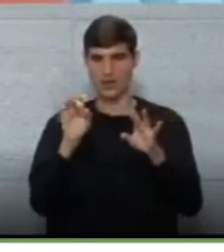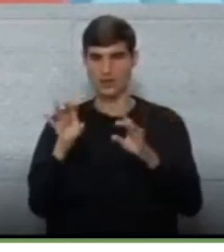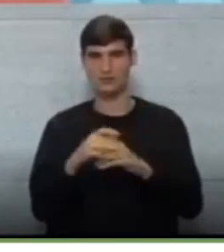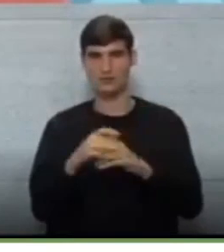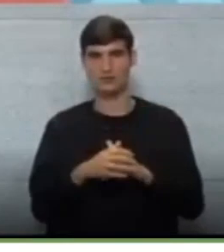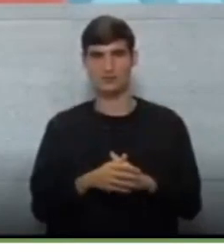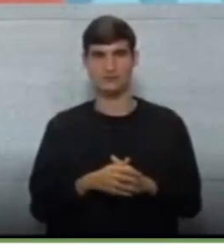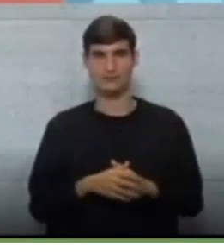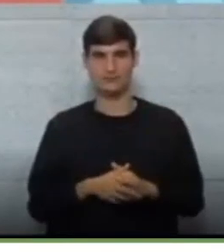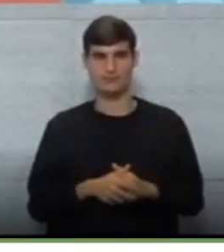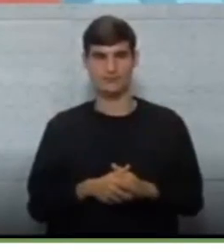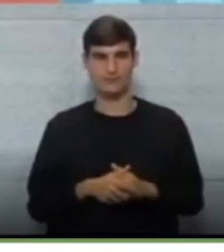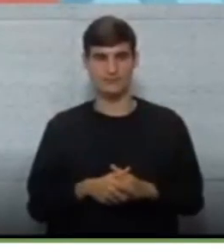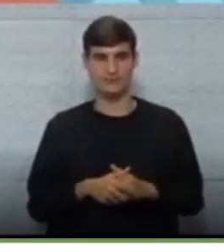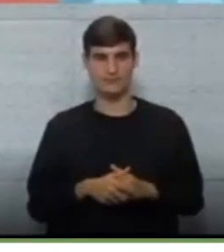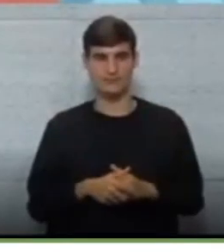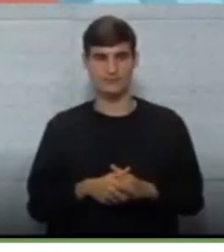tá certo? Então,